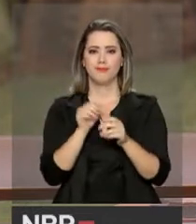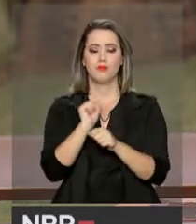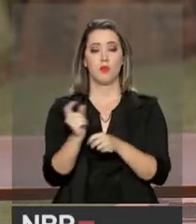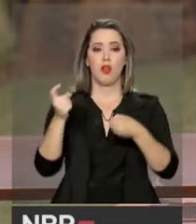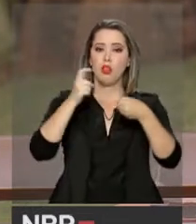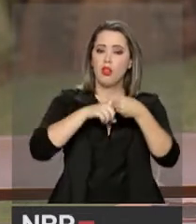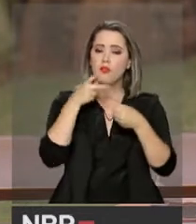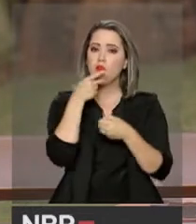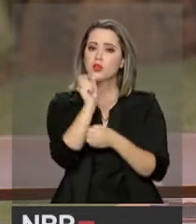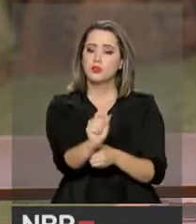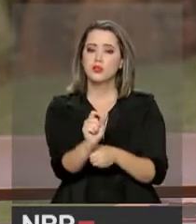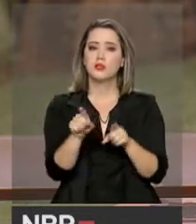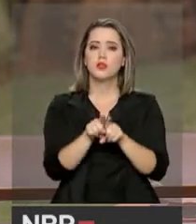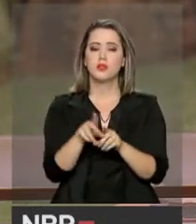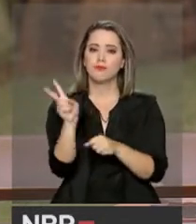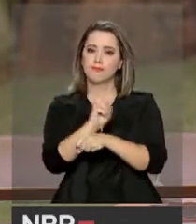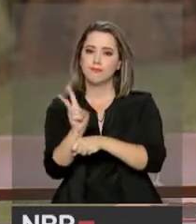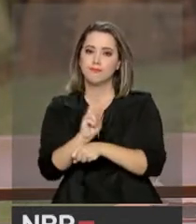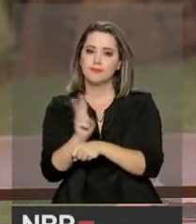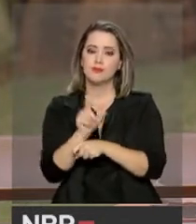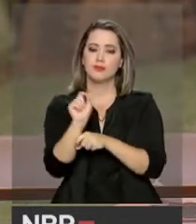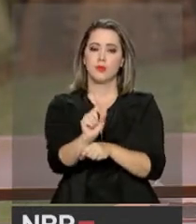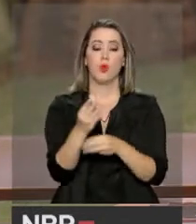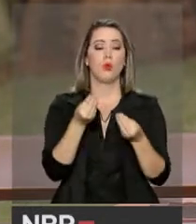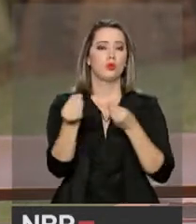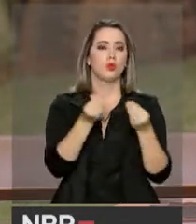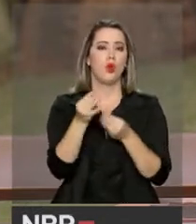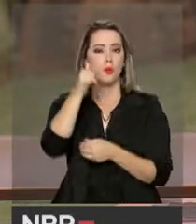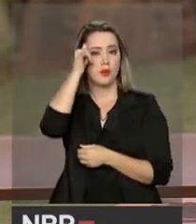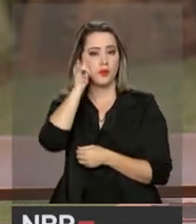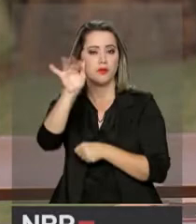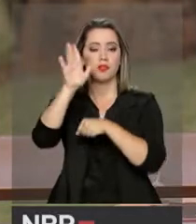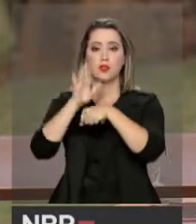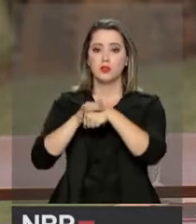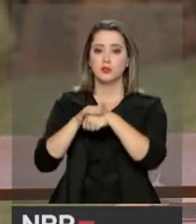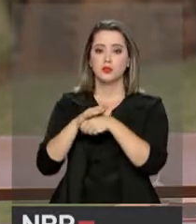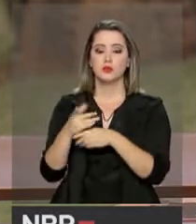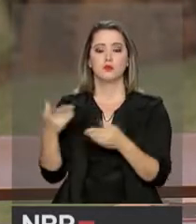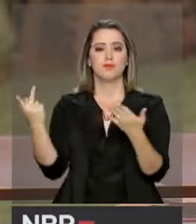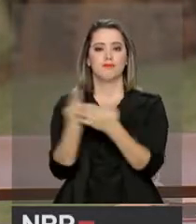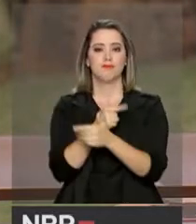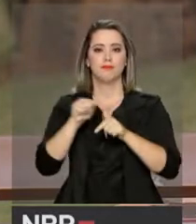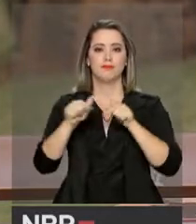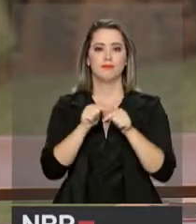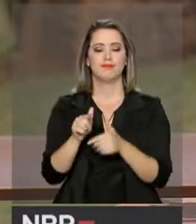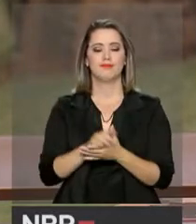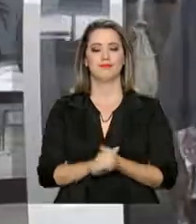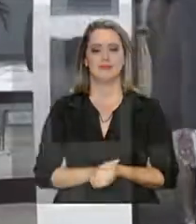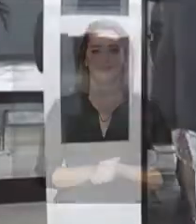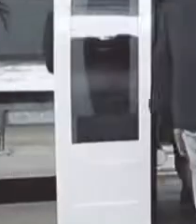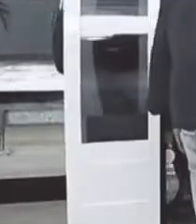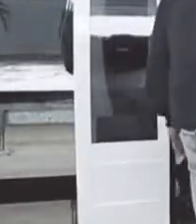volta vamos falar sobre fiscalização e sobre como evitar as doenças e os acidentes de trabalho. Até